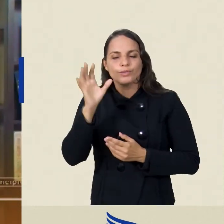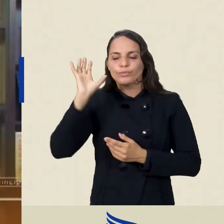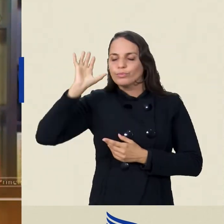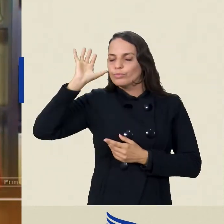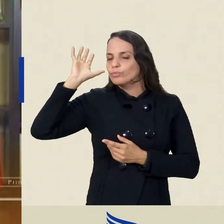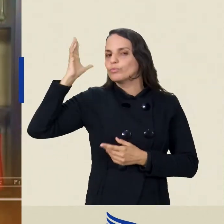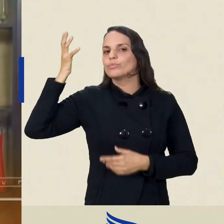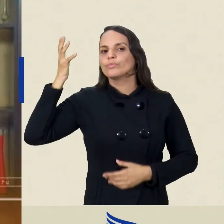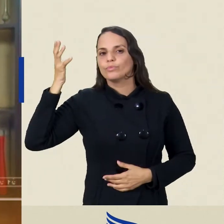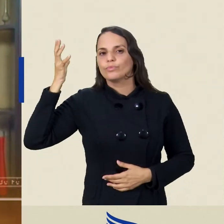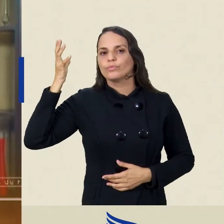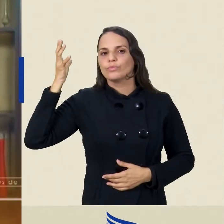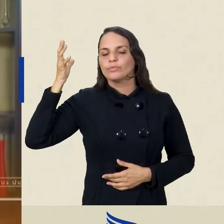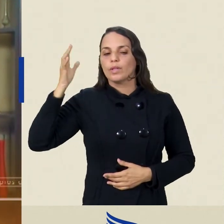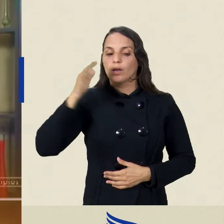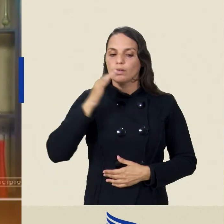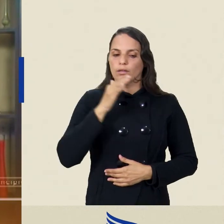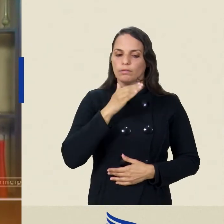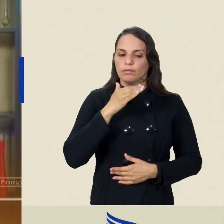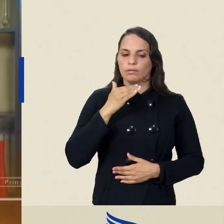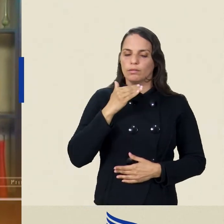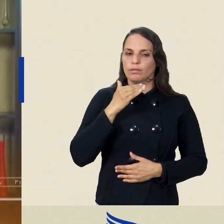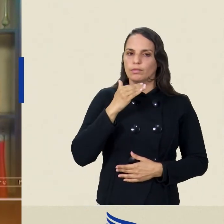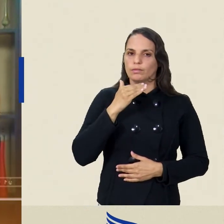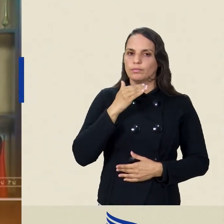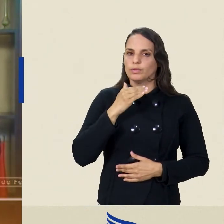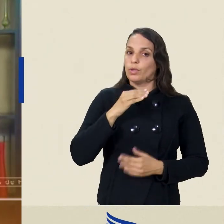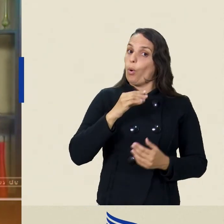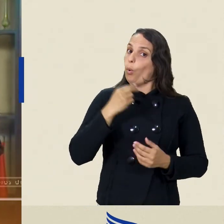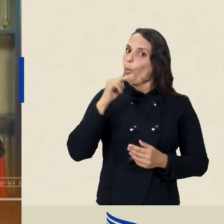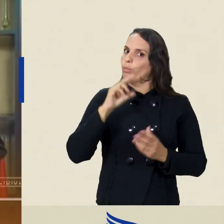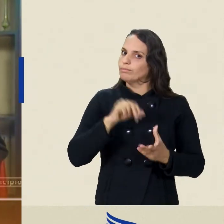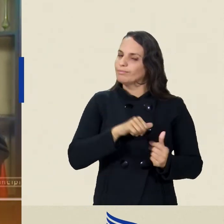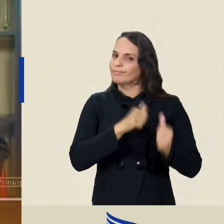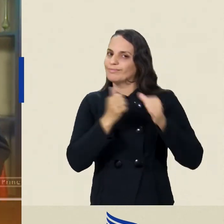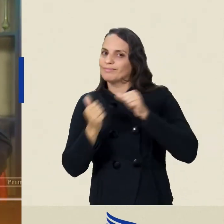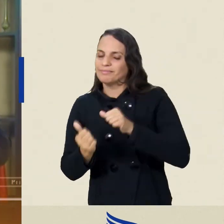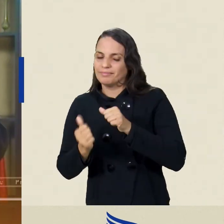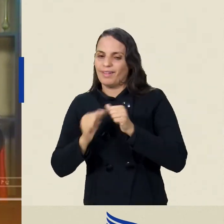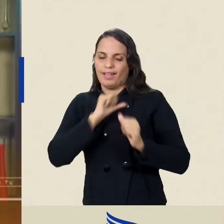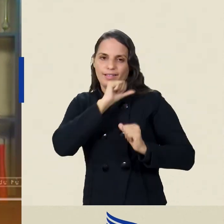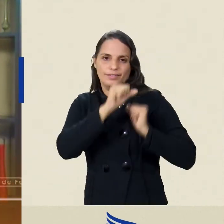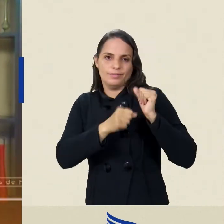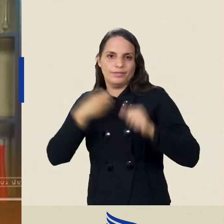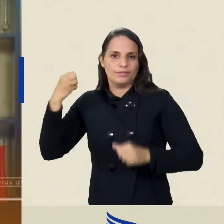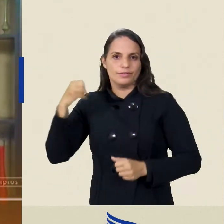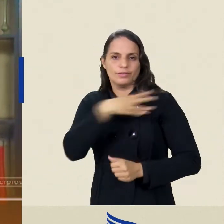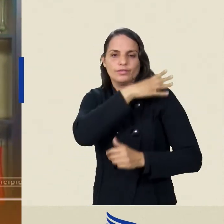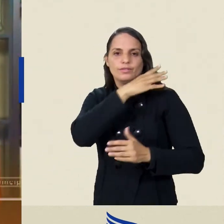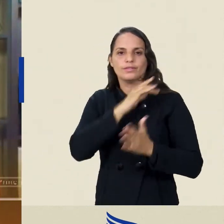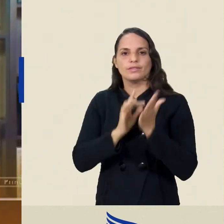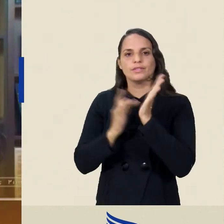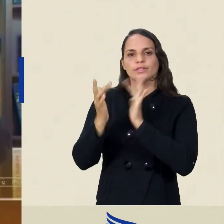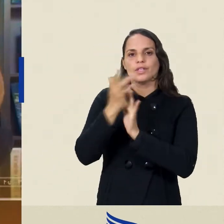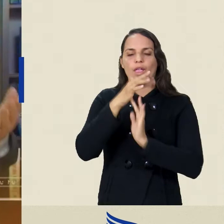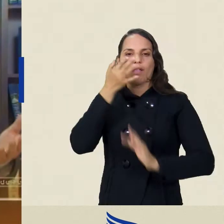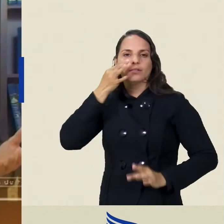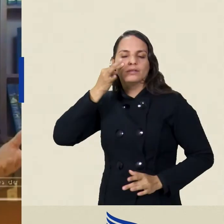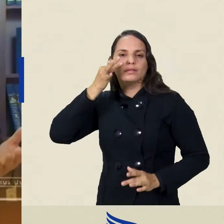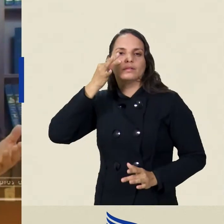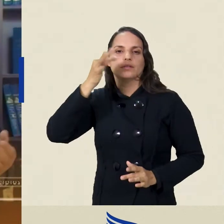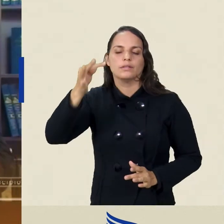decisão: morrer para o mundo e ter uma vida nova com Cristo, e publicamente testemunhar